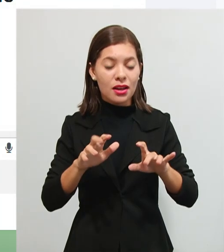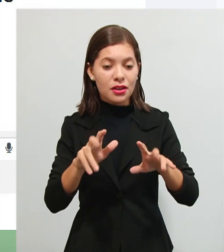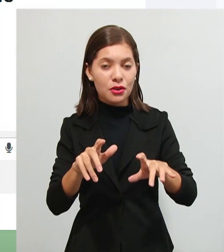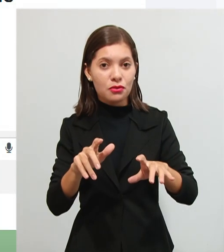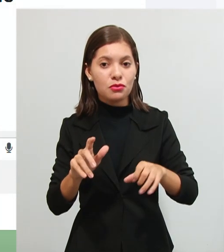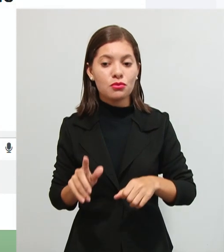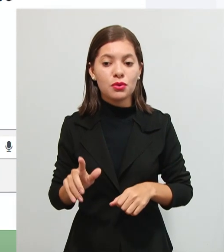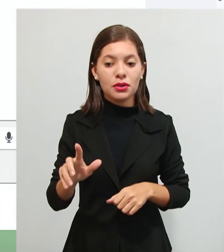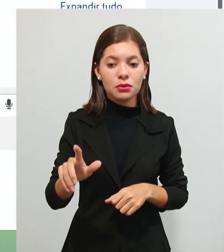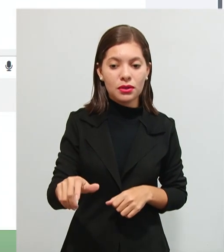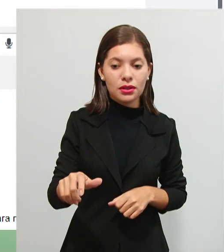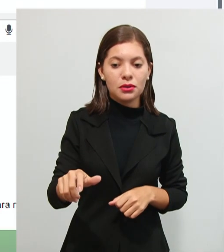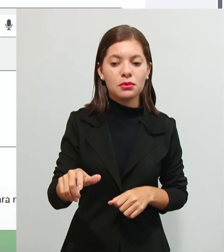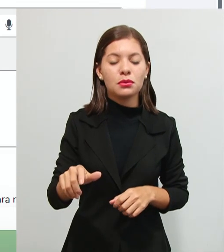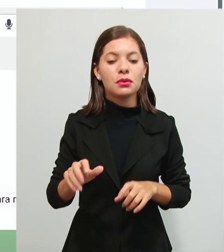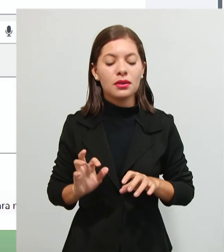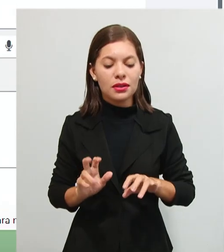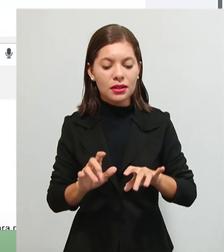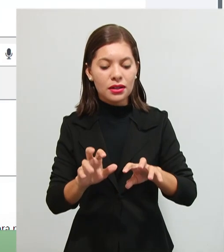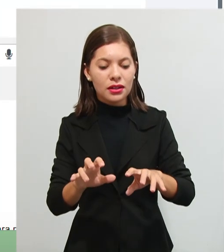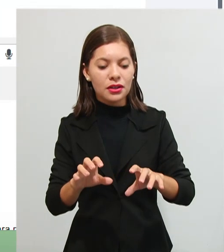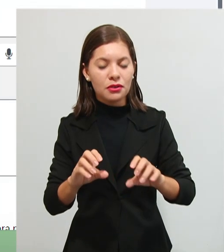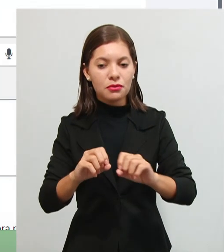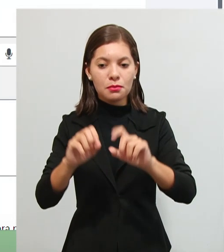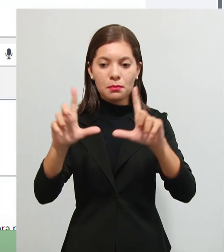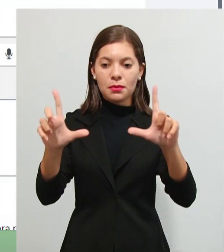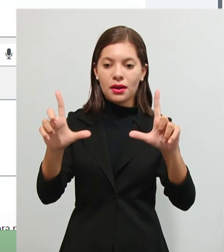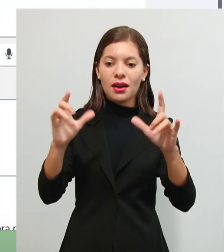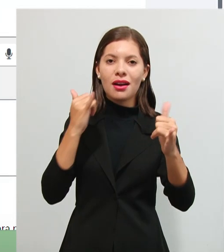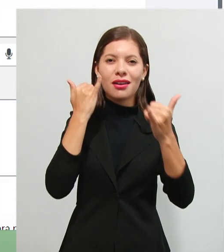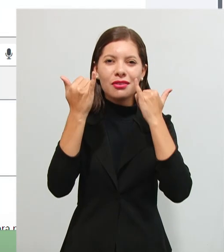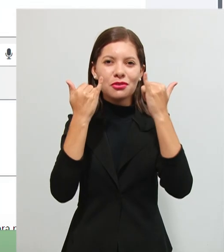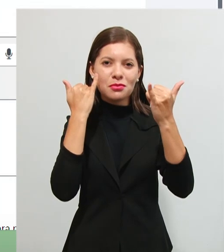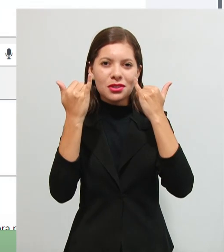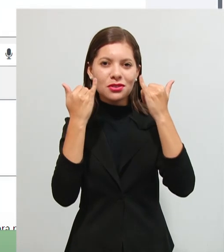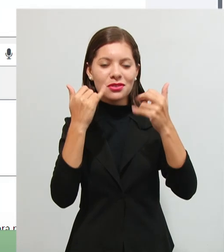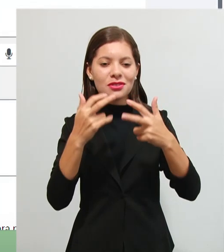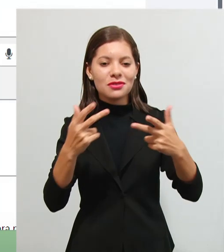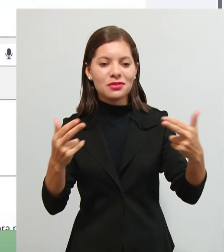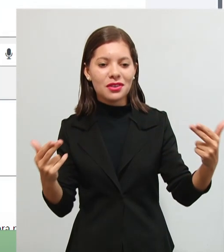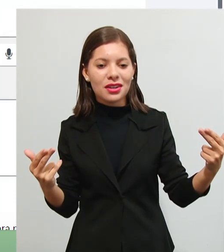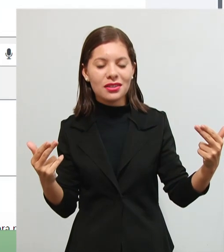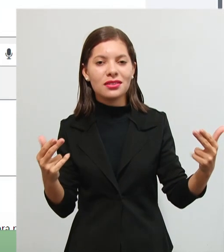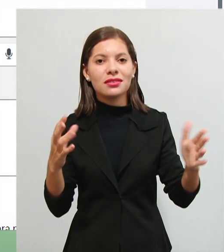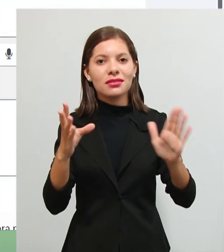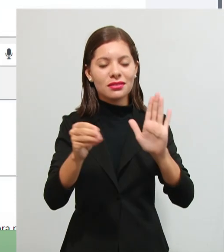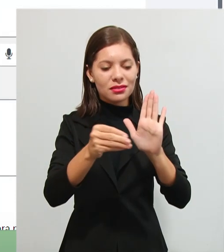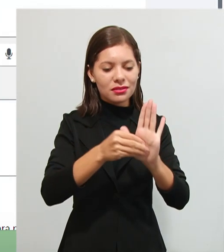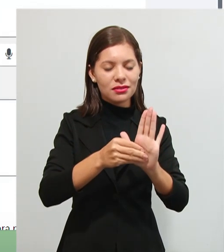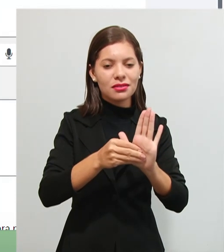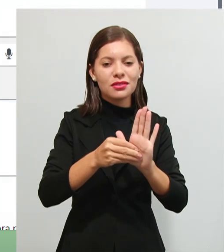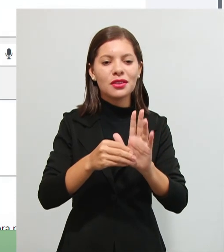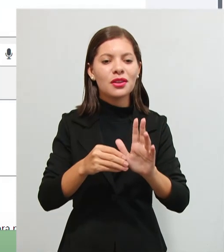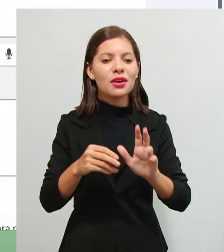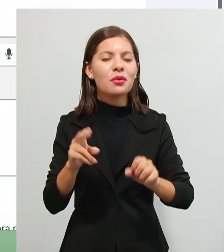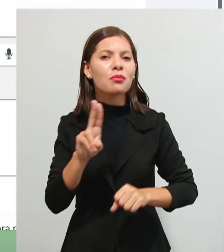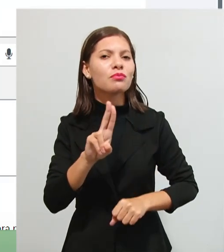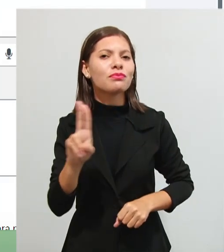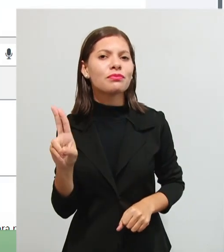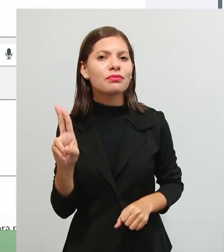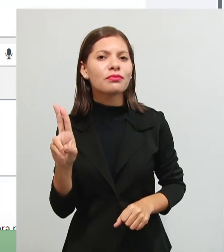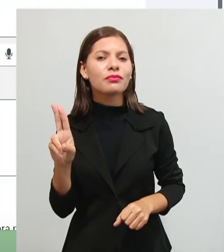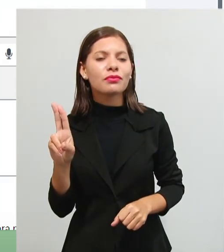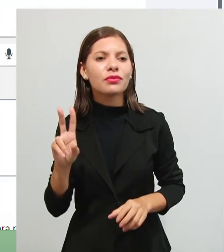clico em arquivo, ele aparece as informações que eu preciso preencher sobre o arquivo. Então, qual que é o nome do arquivo?